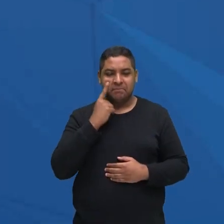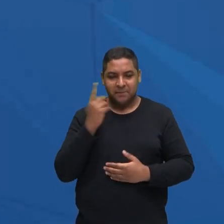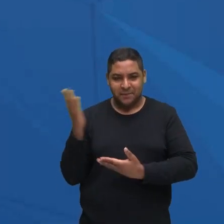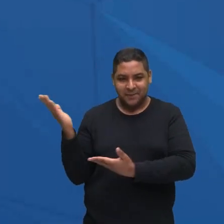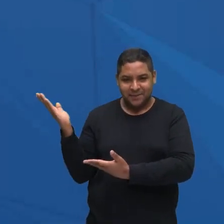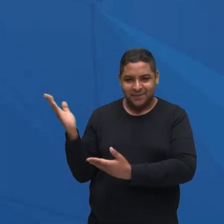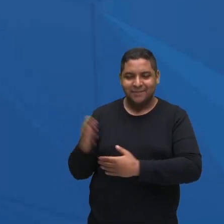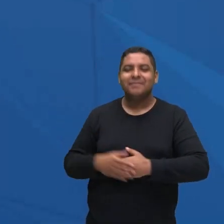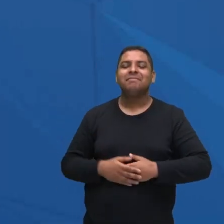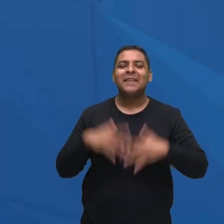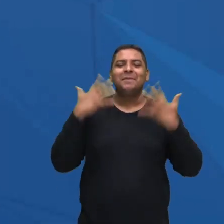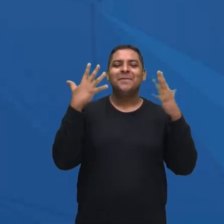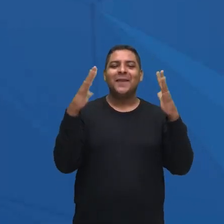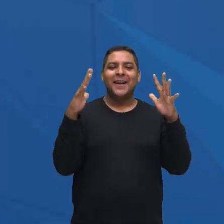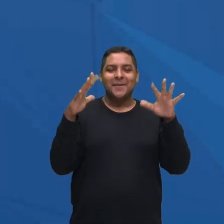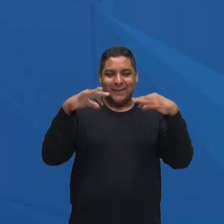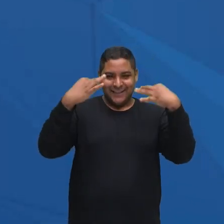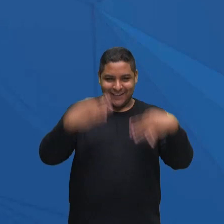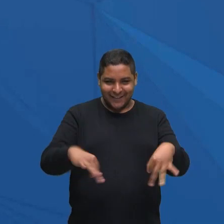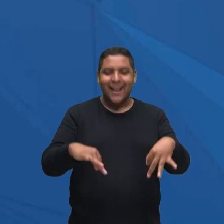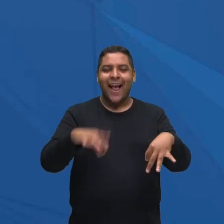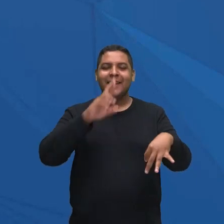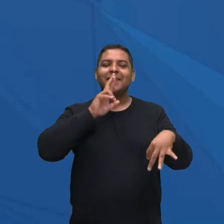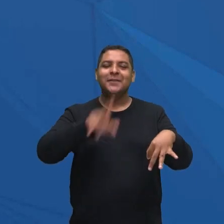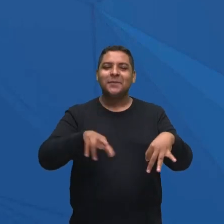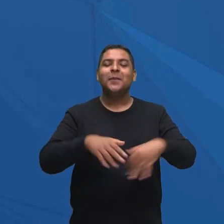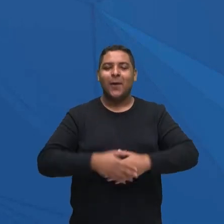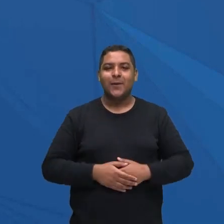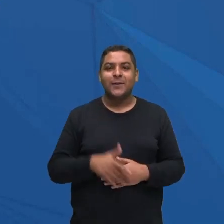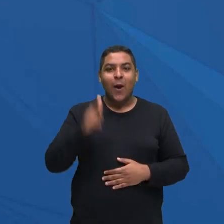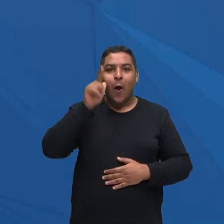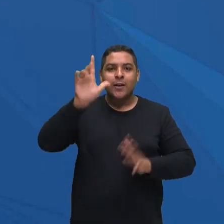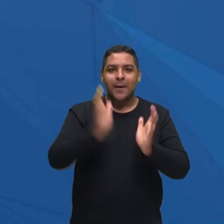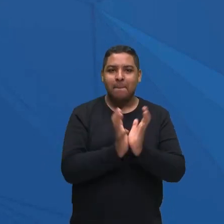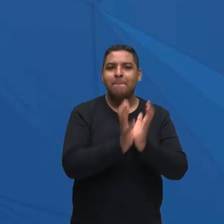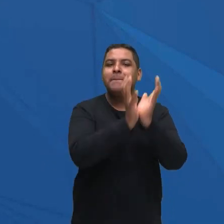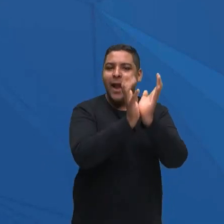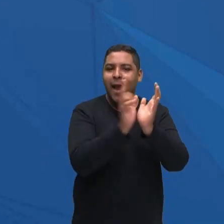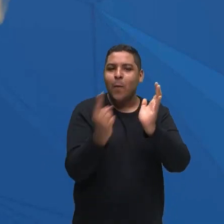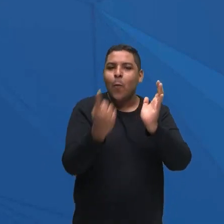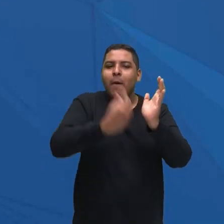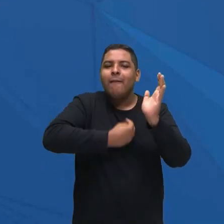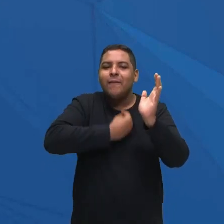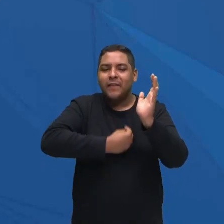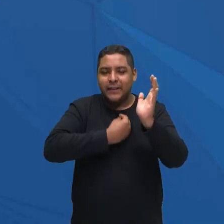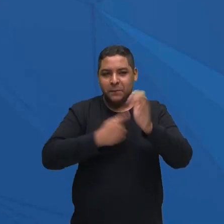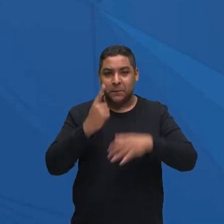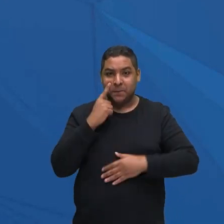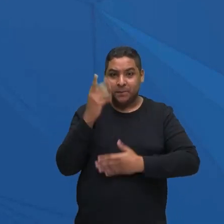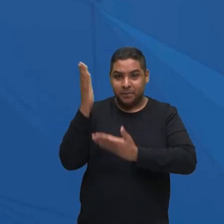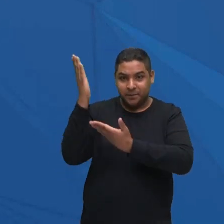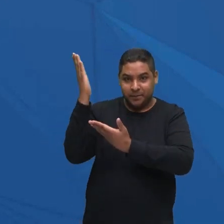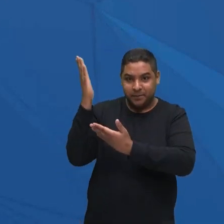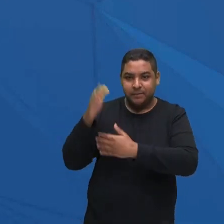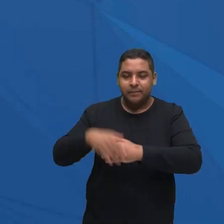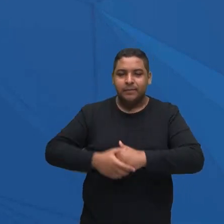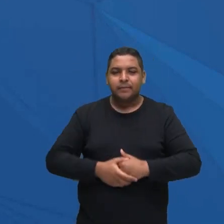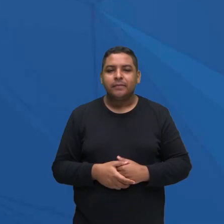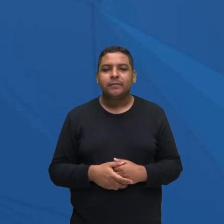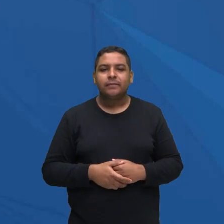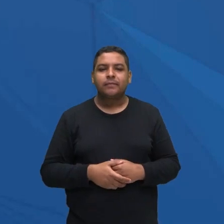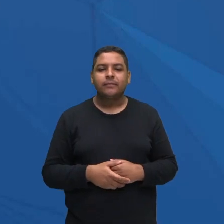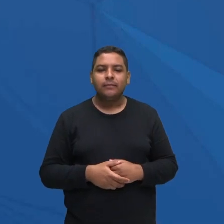abóbora! Parabéns aí a quem acertou e ganhou uma vida, continua na nossa competição. Mas temos